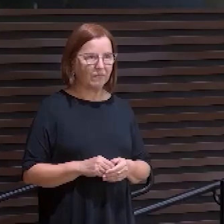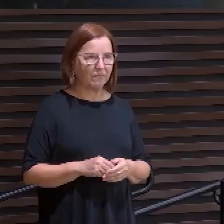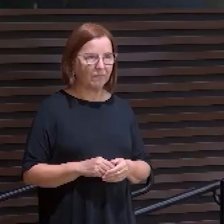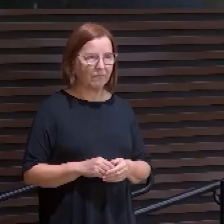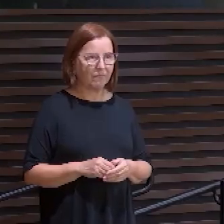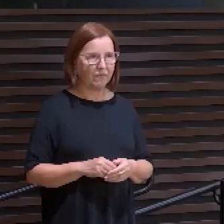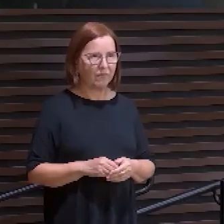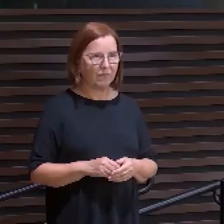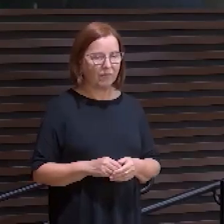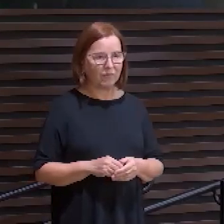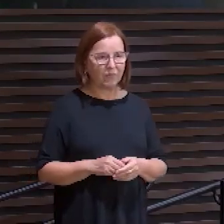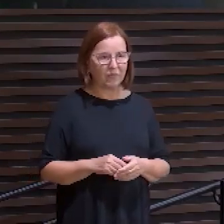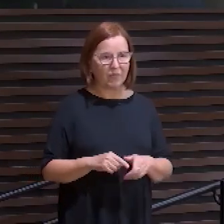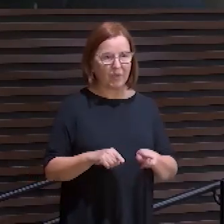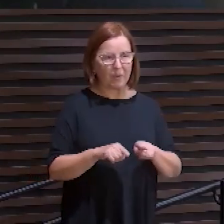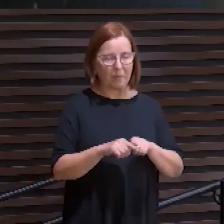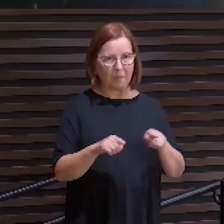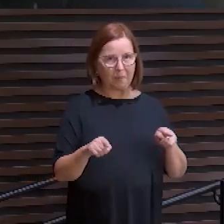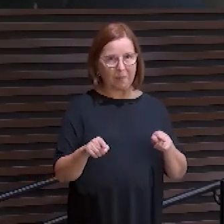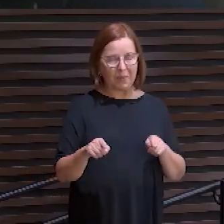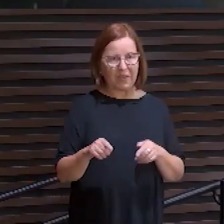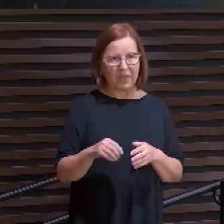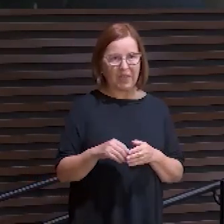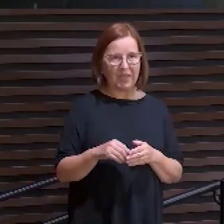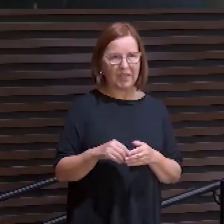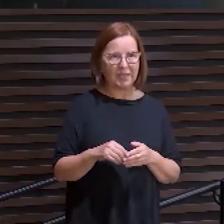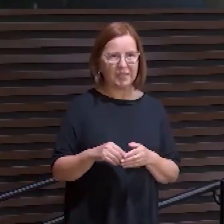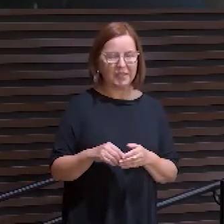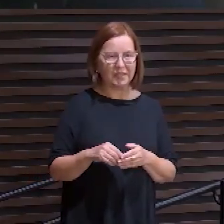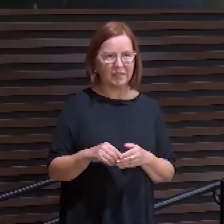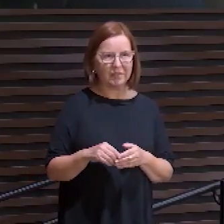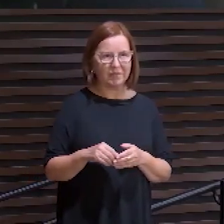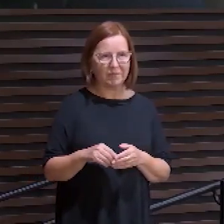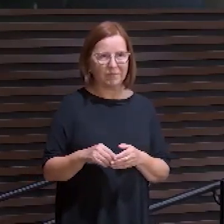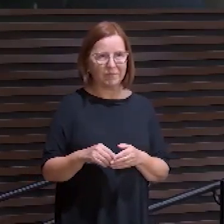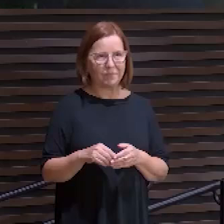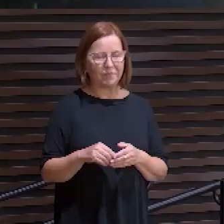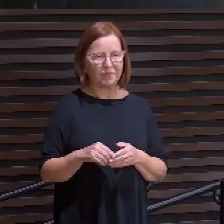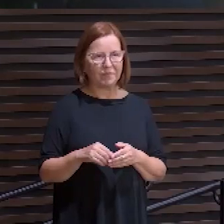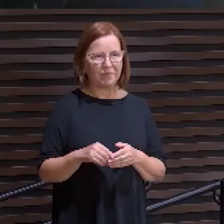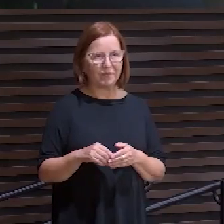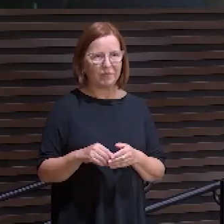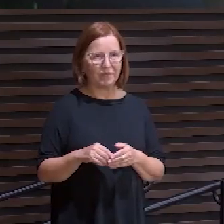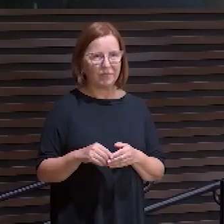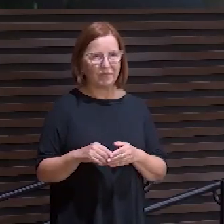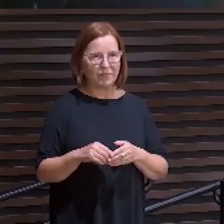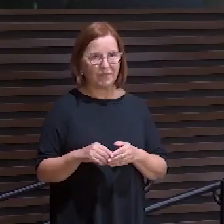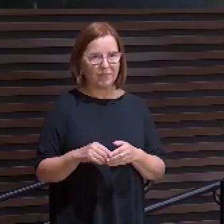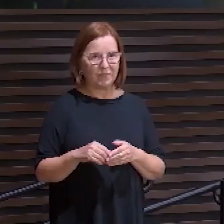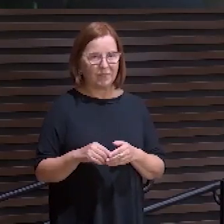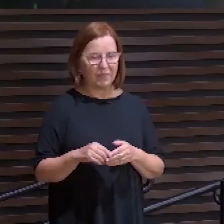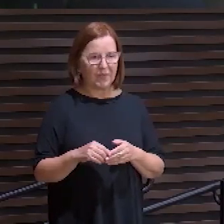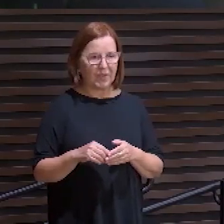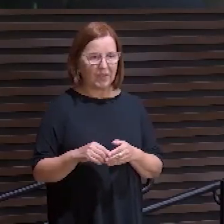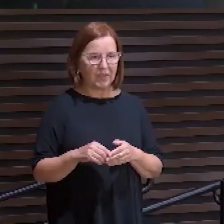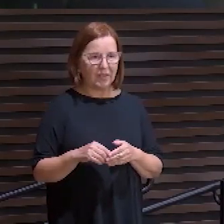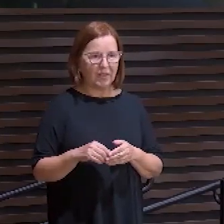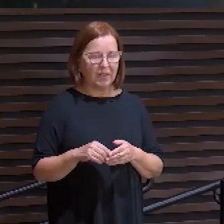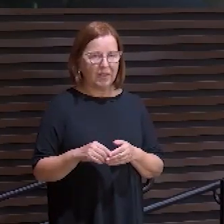Mas o legado de Edwards teria provavelmente mais orgulho é o seu legado de pai.